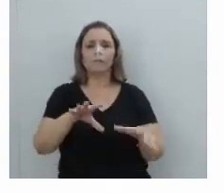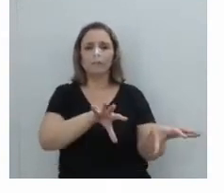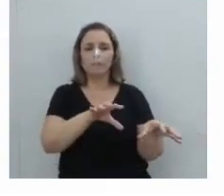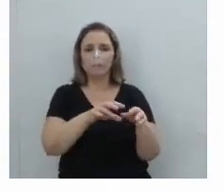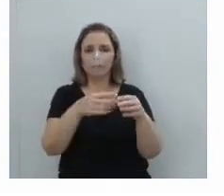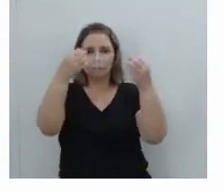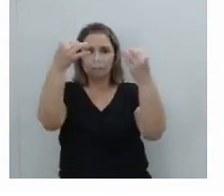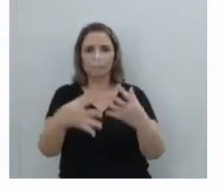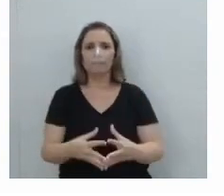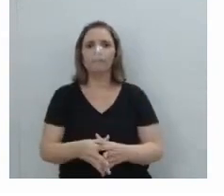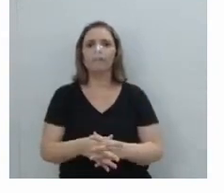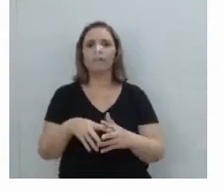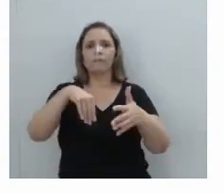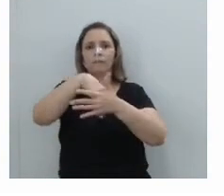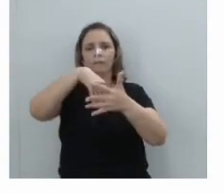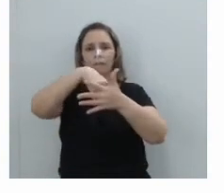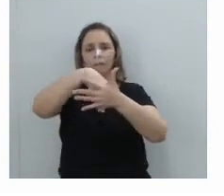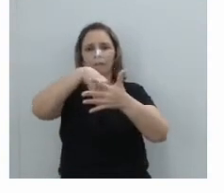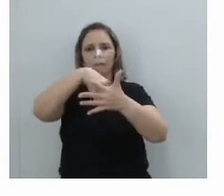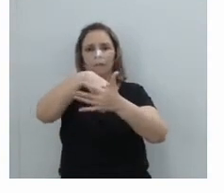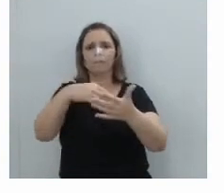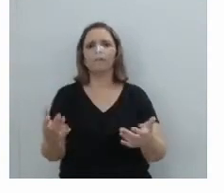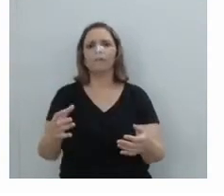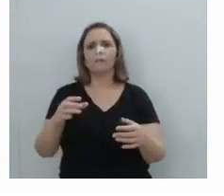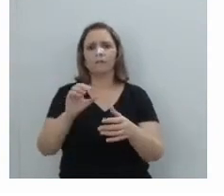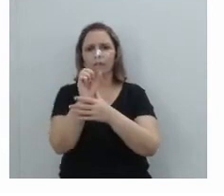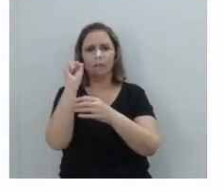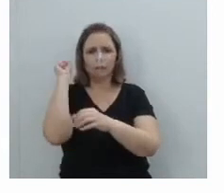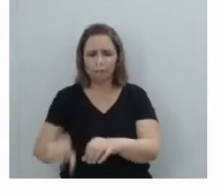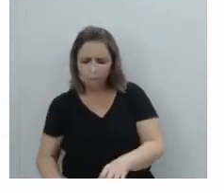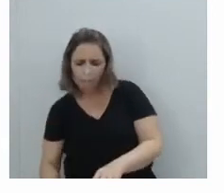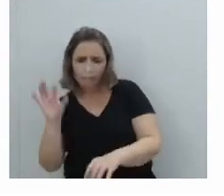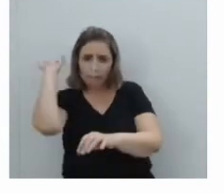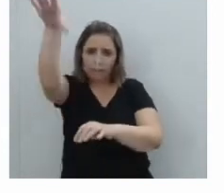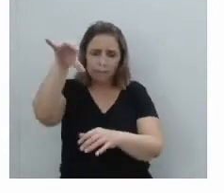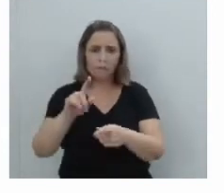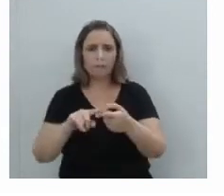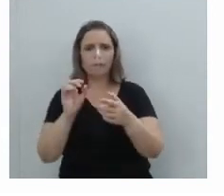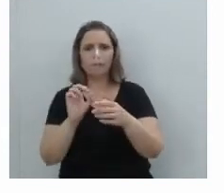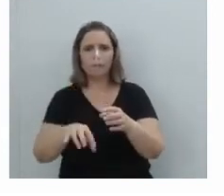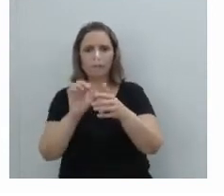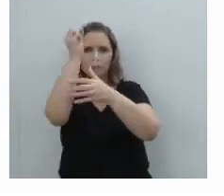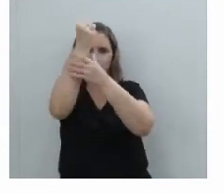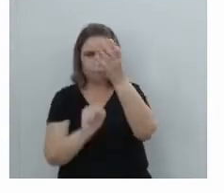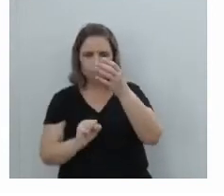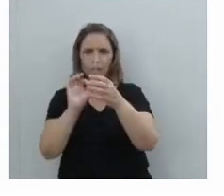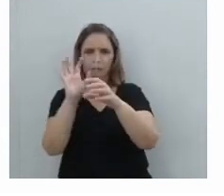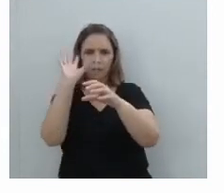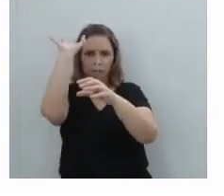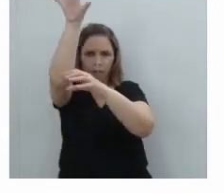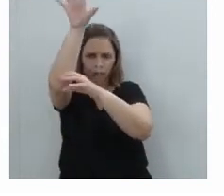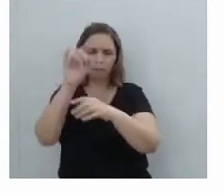Vamos ver o futebol, vamos ver o handebol, vamos conhecer o basquete e vamos conhecer o